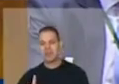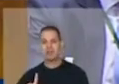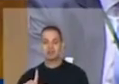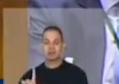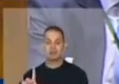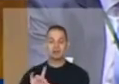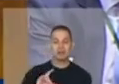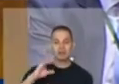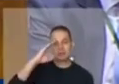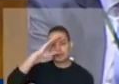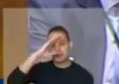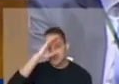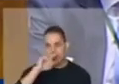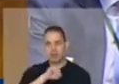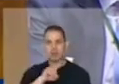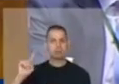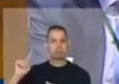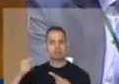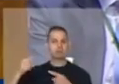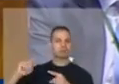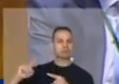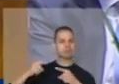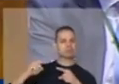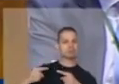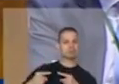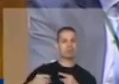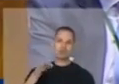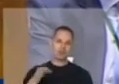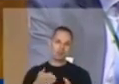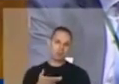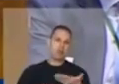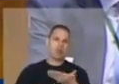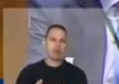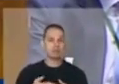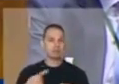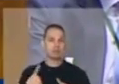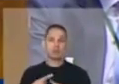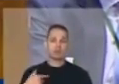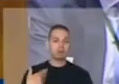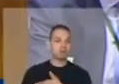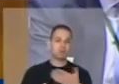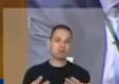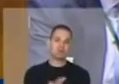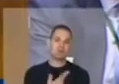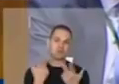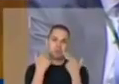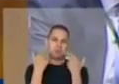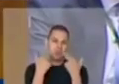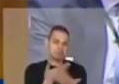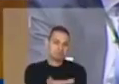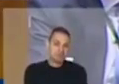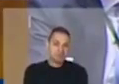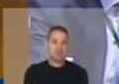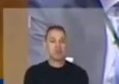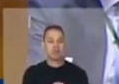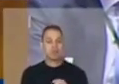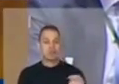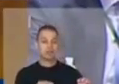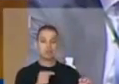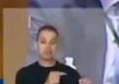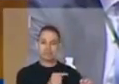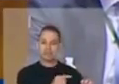são ligados ao Bolsonaro, que batem em mim de forma democrática, porque é assim o processo democrático no país, à